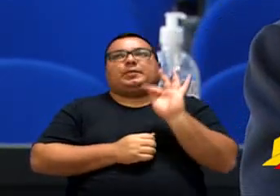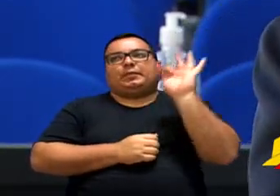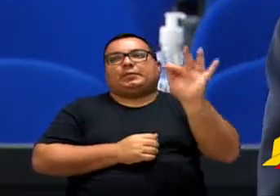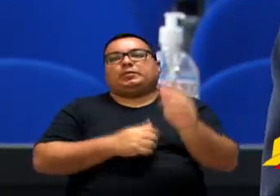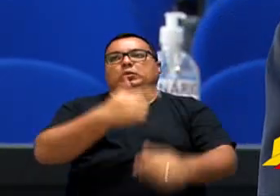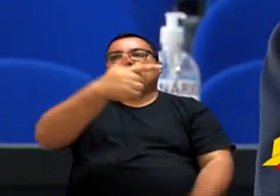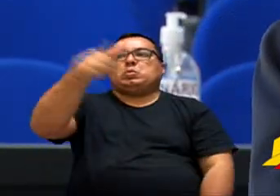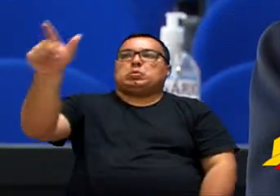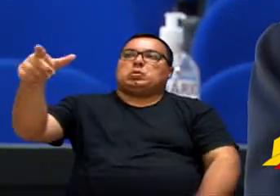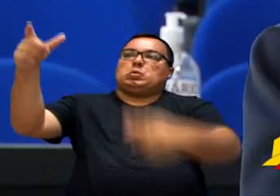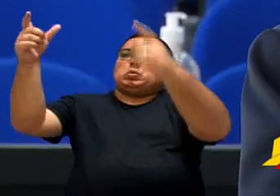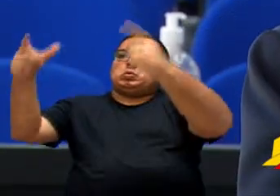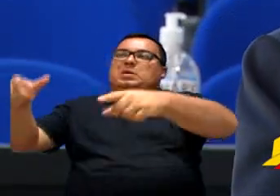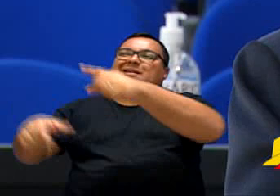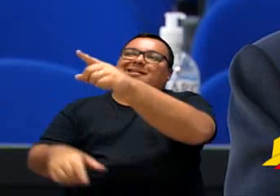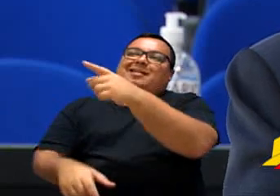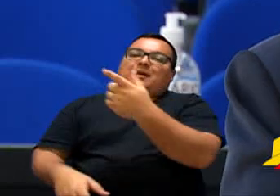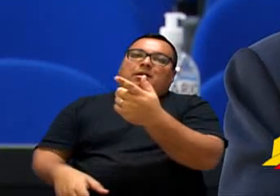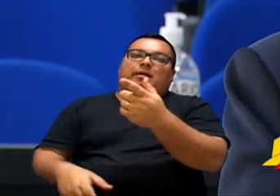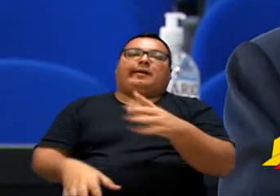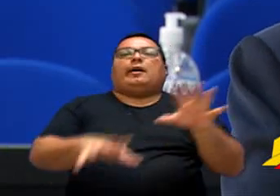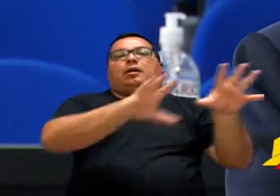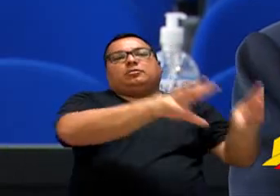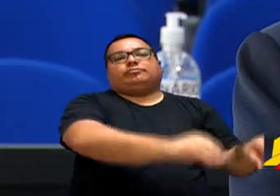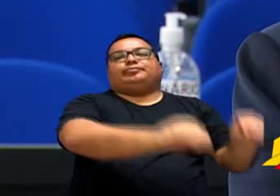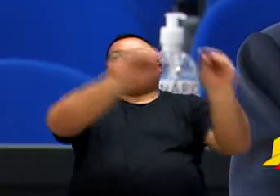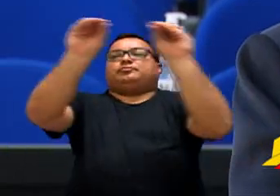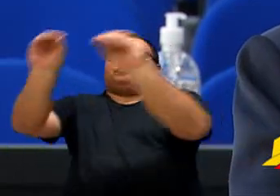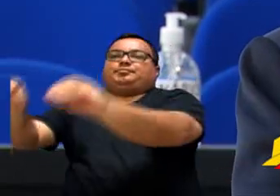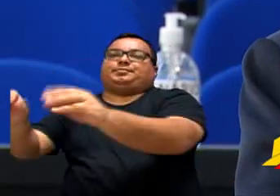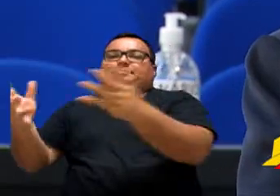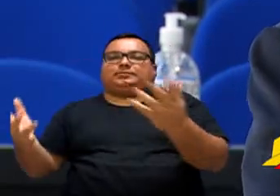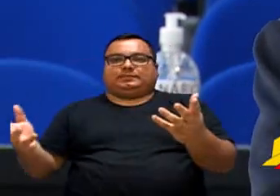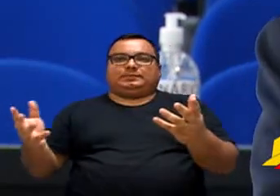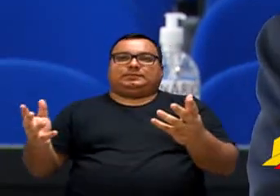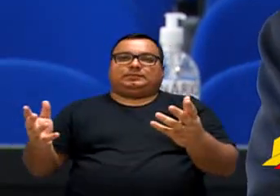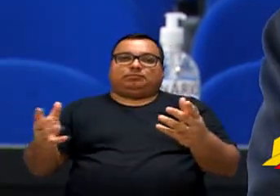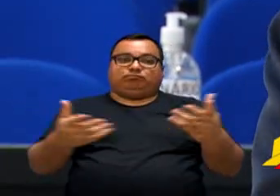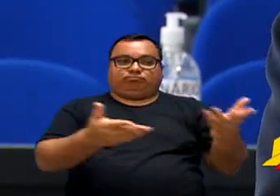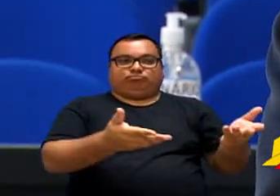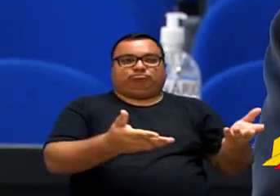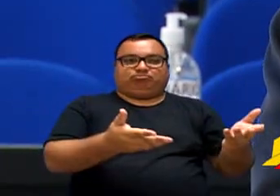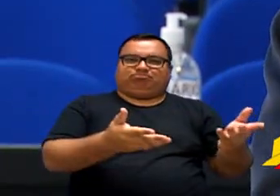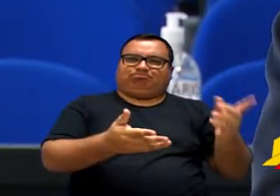que dá para os feirantes estarem. Daí muda de lá, não é mais especial interesse,